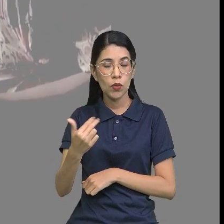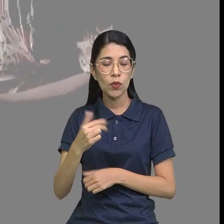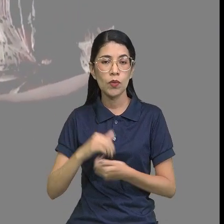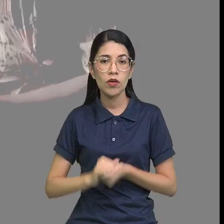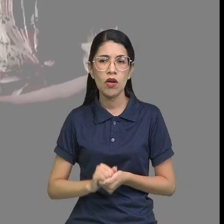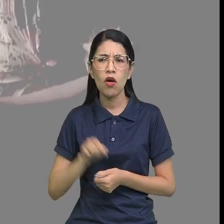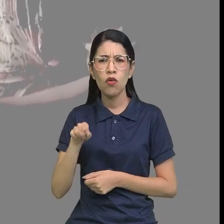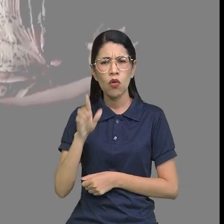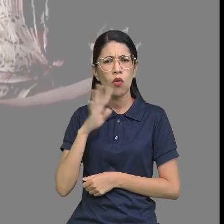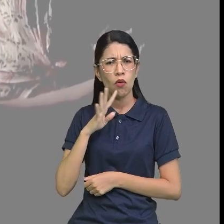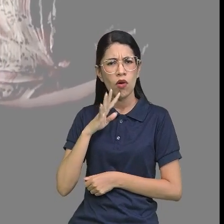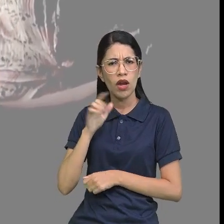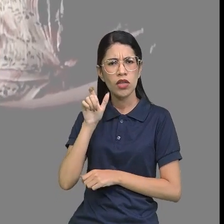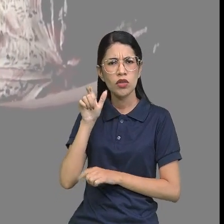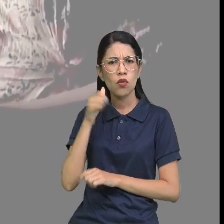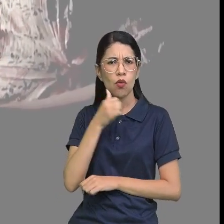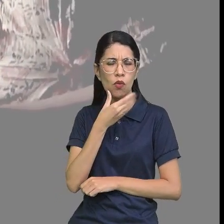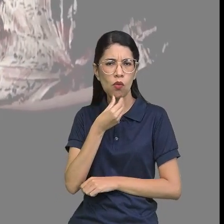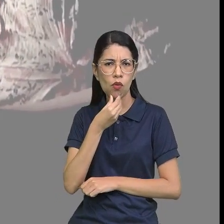Você conhece algum homem estrangeiro?